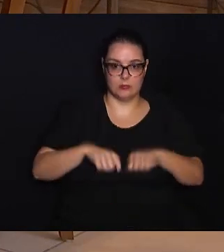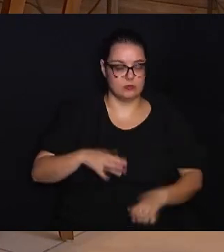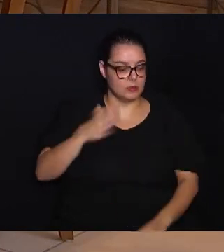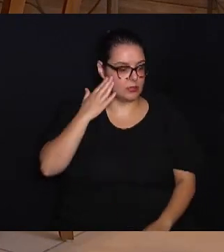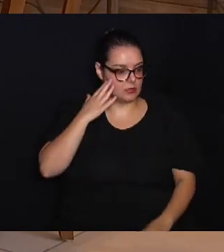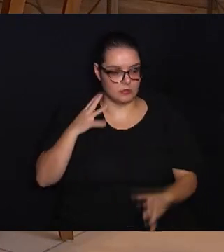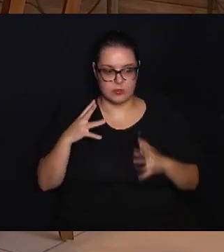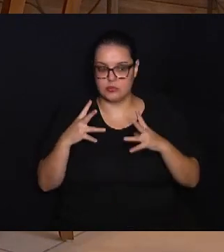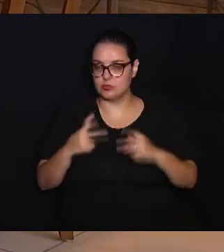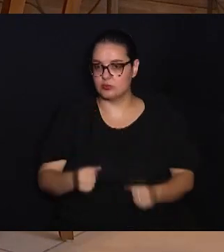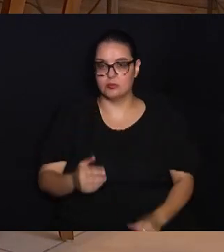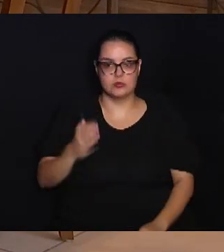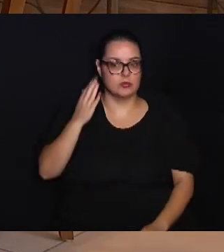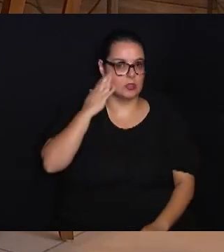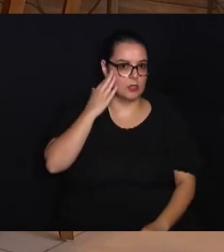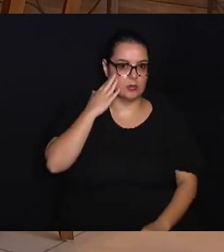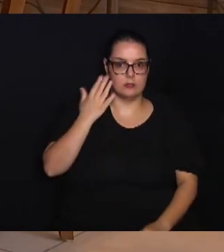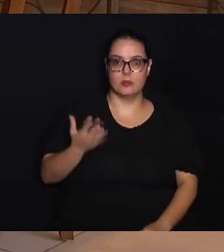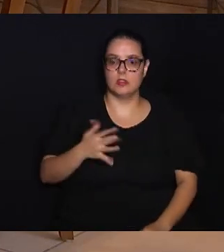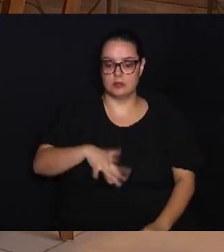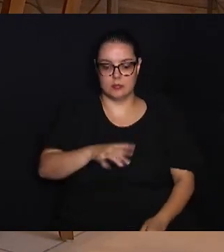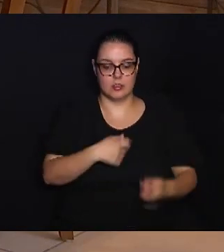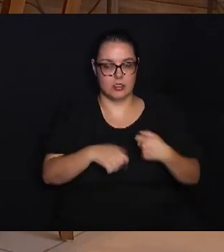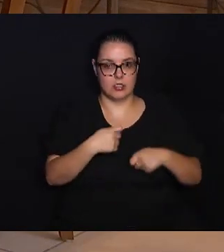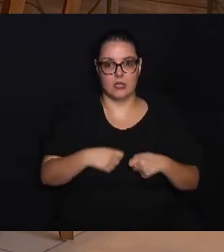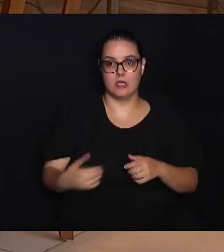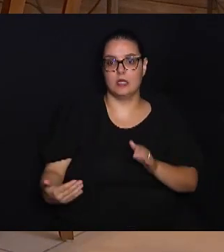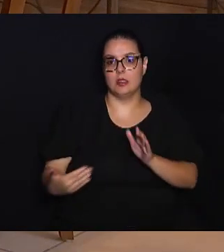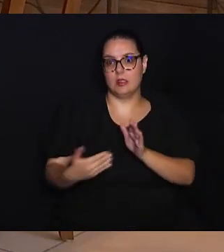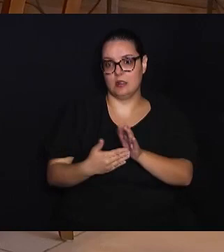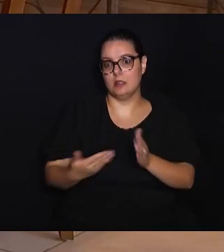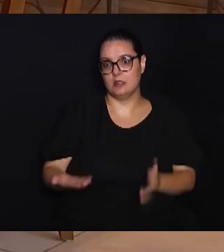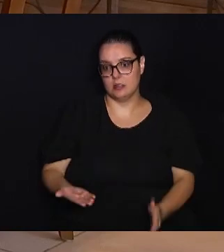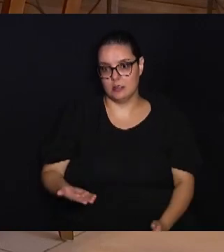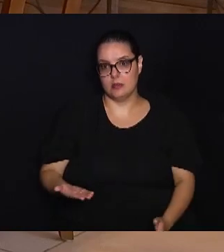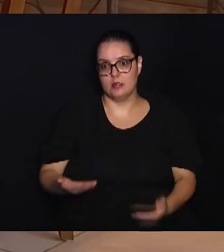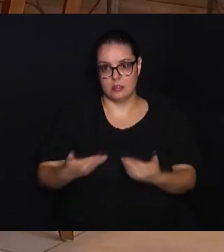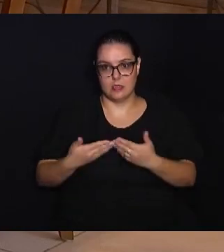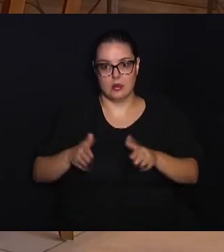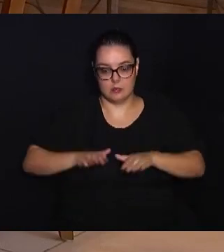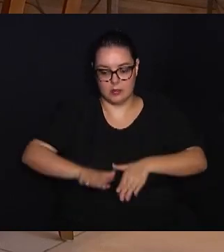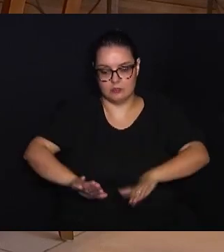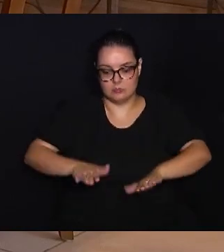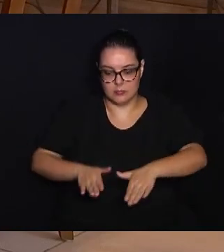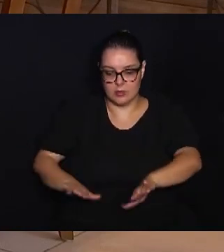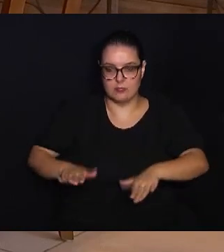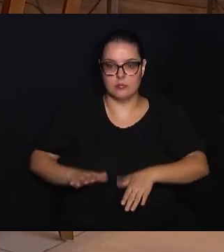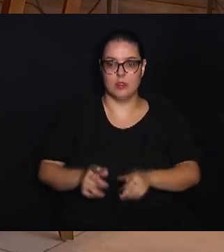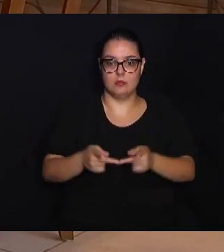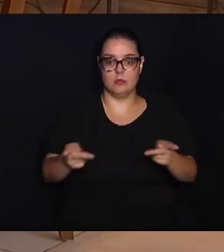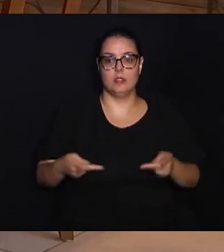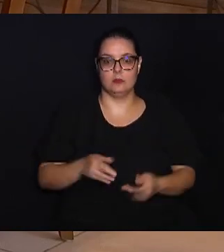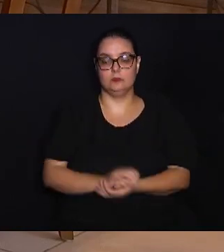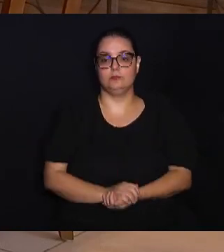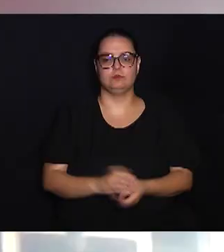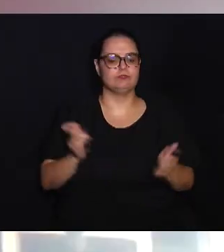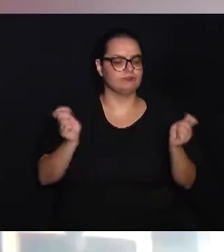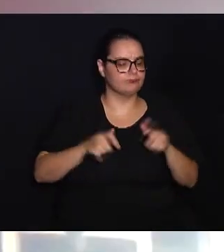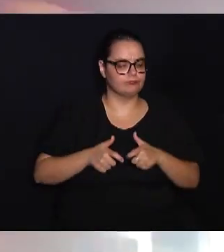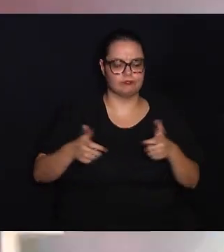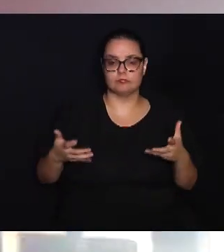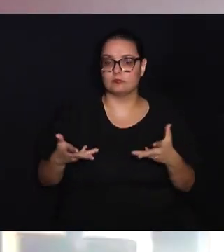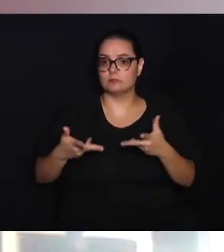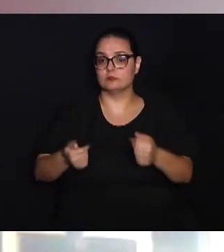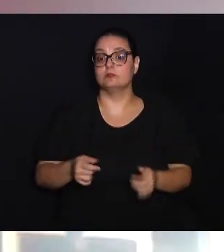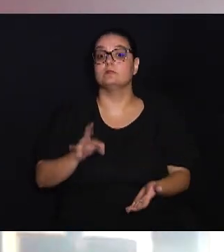competente sabe de tudo aqui ela sabe desde a parte administrativa até abrir uma massa abrir uma pizza